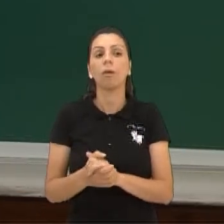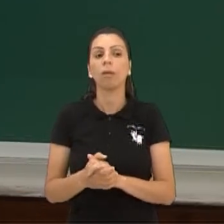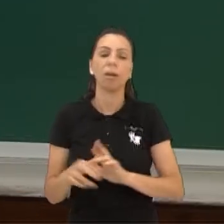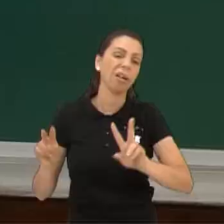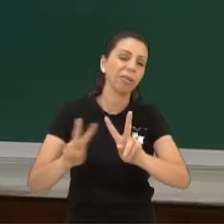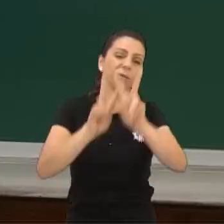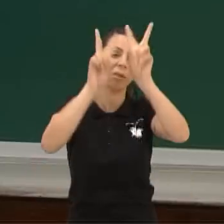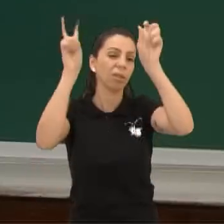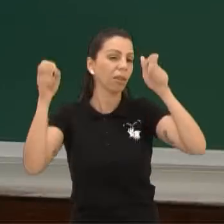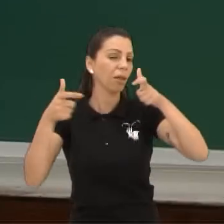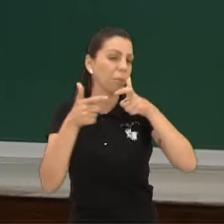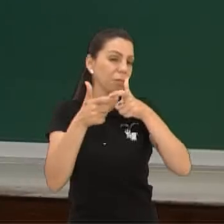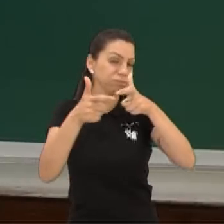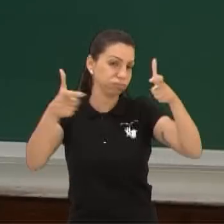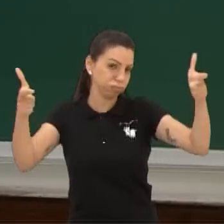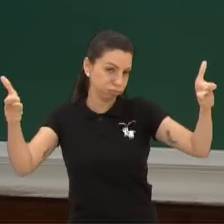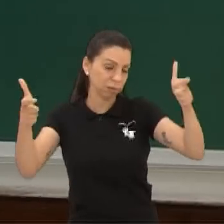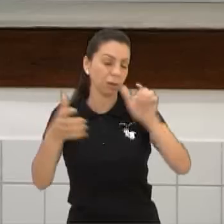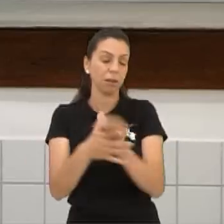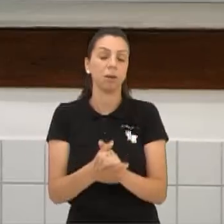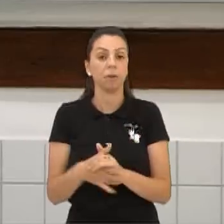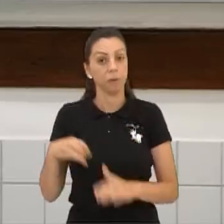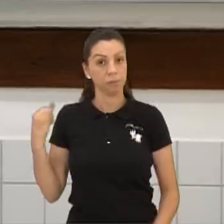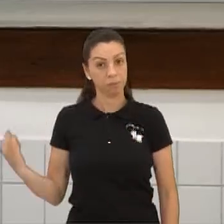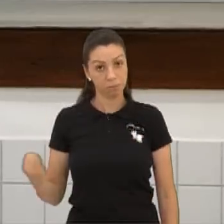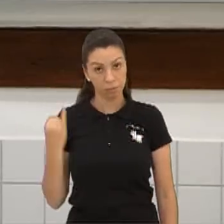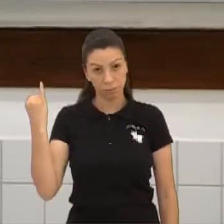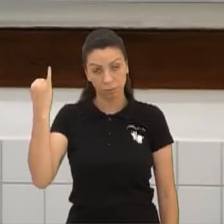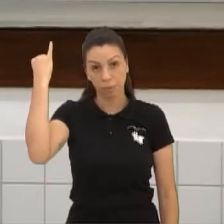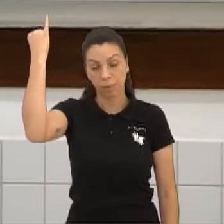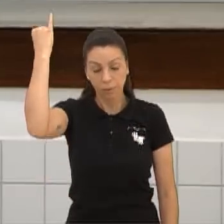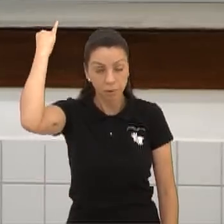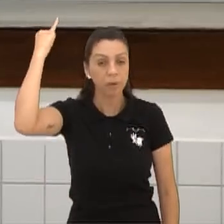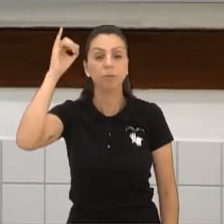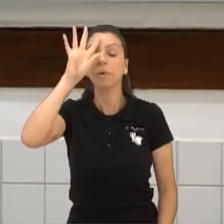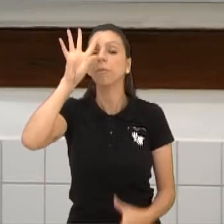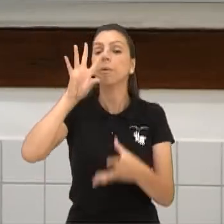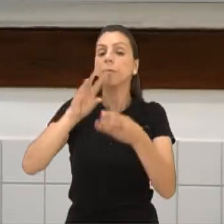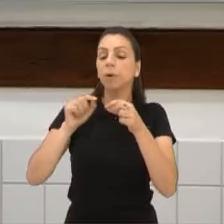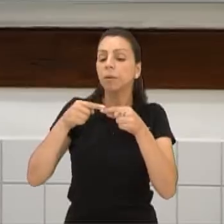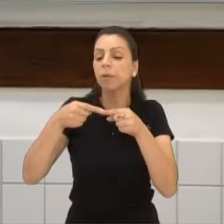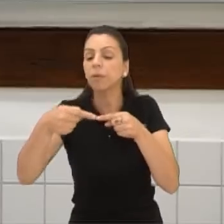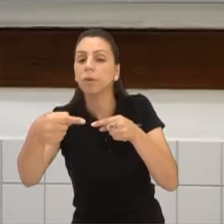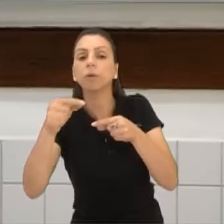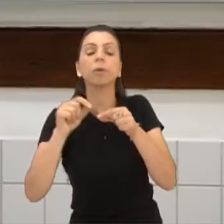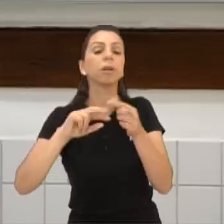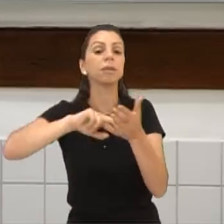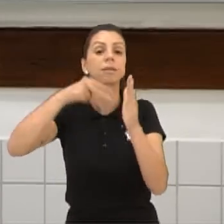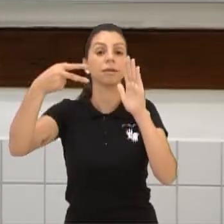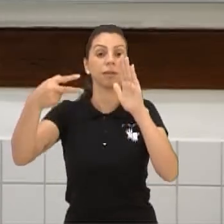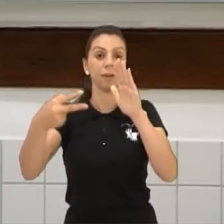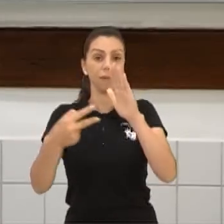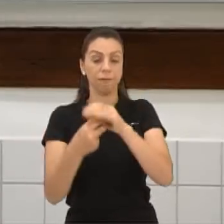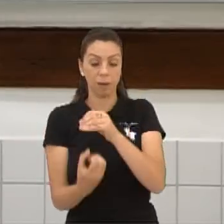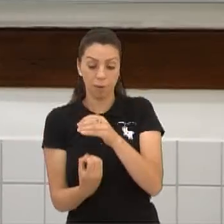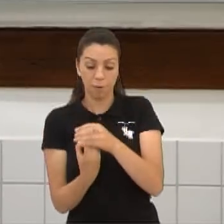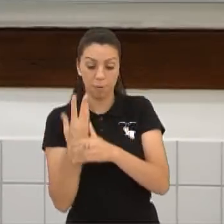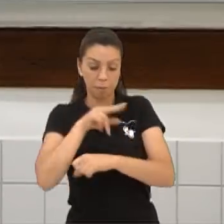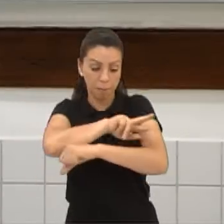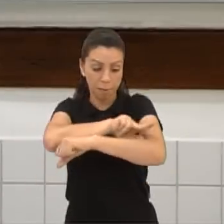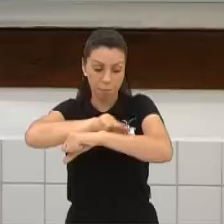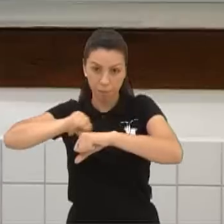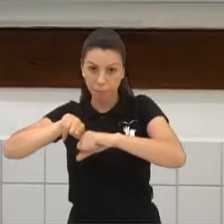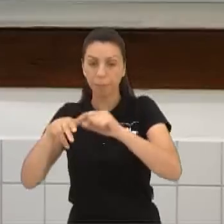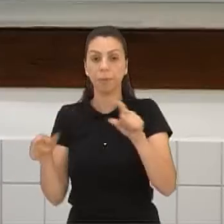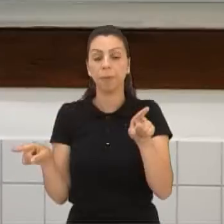mais abrangente e muito importante para que nós possamos entender lá na frente o que é uma biodiversidade e também o